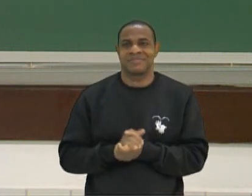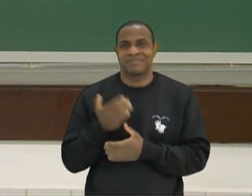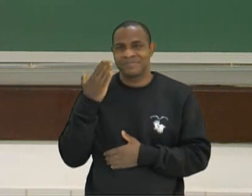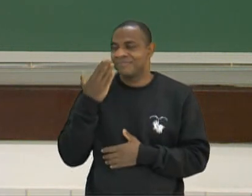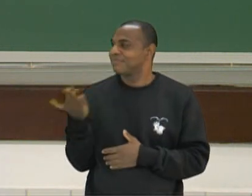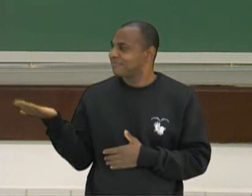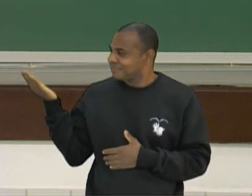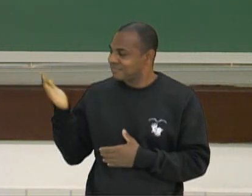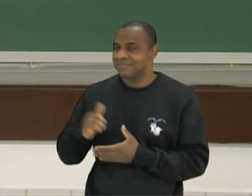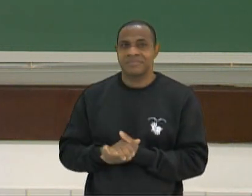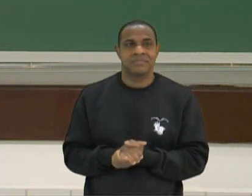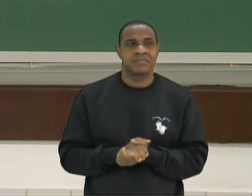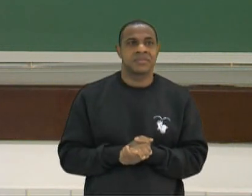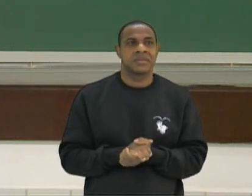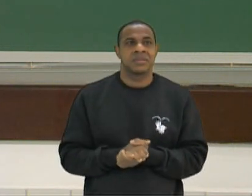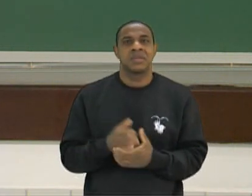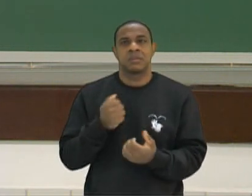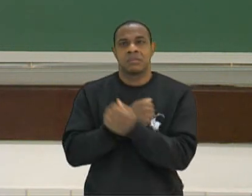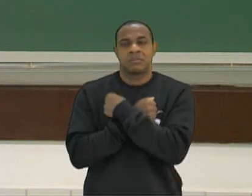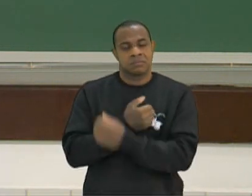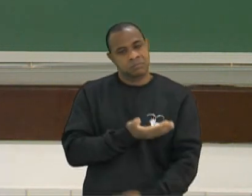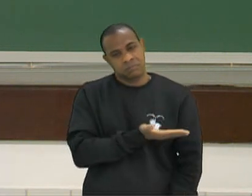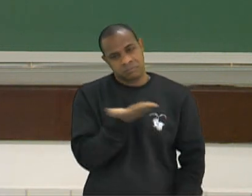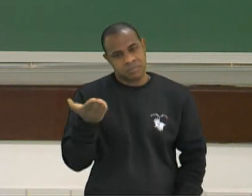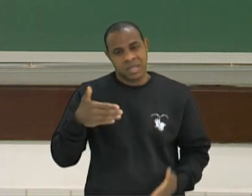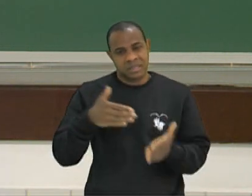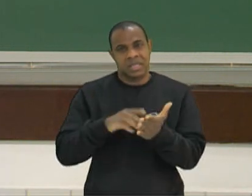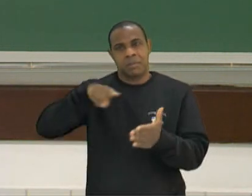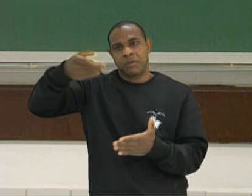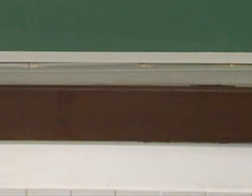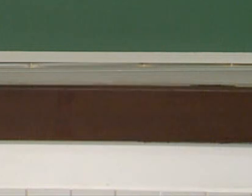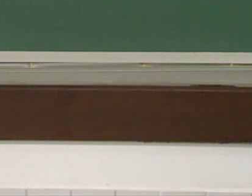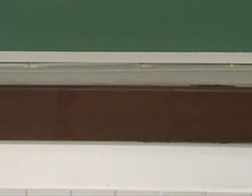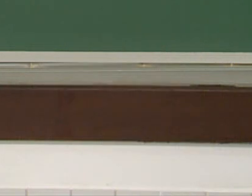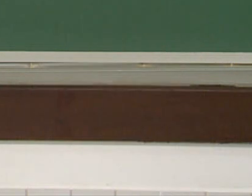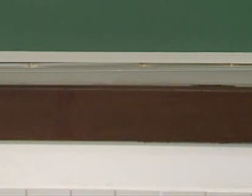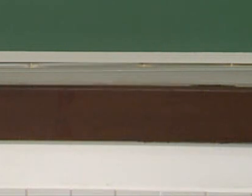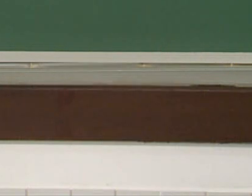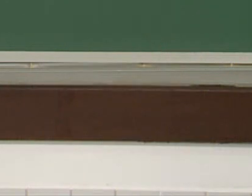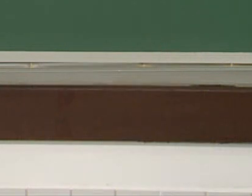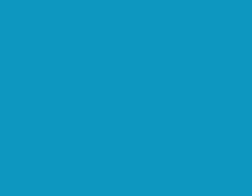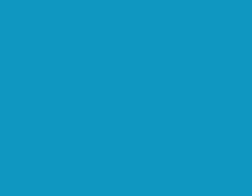no conceito avançado, ok? Então, um grande abraço para vocês e nos vemos então na nossa próxima aula.